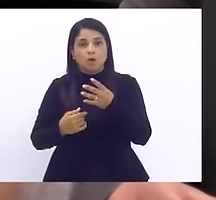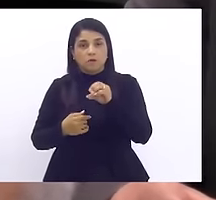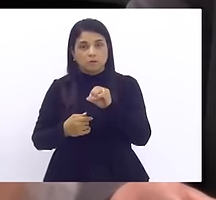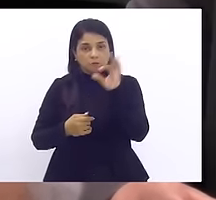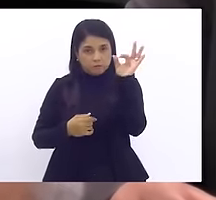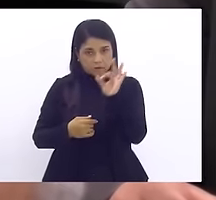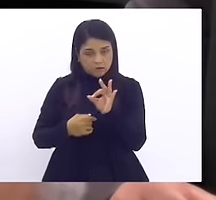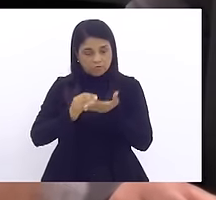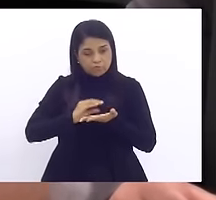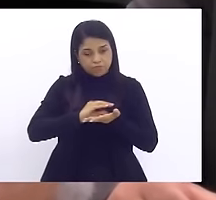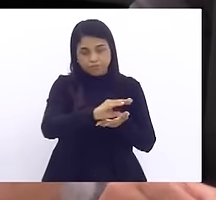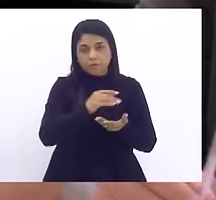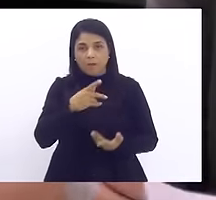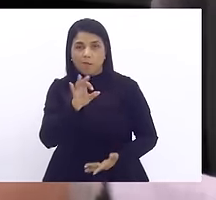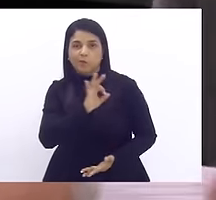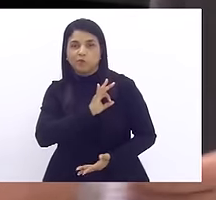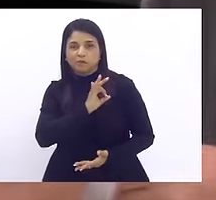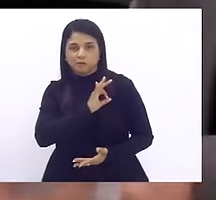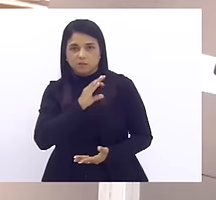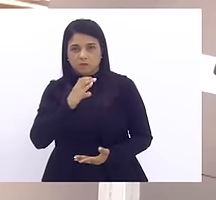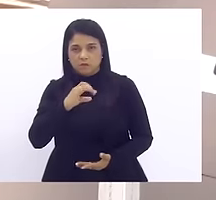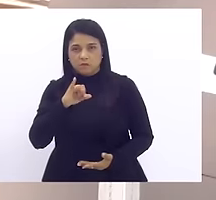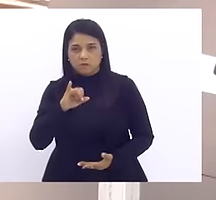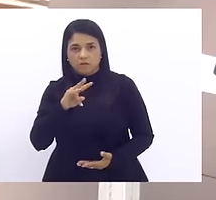para polícia civil